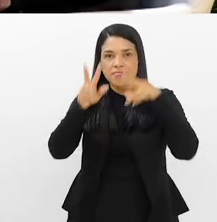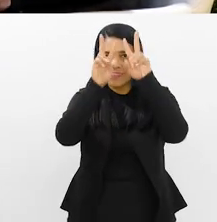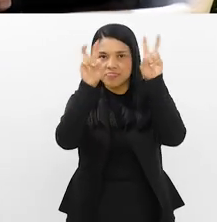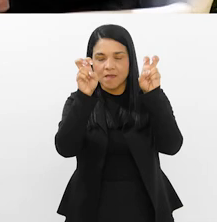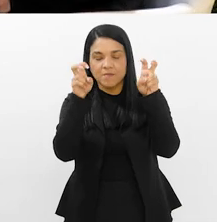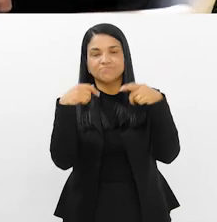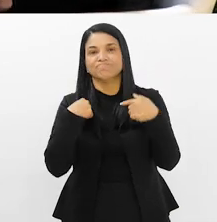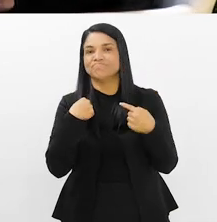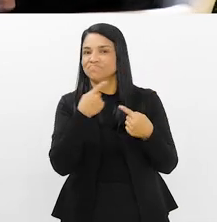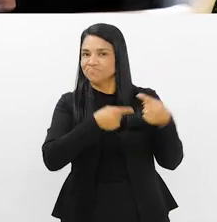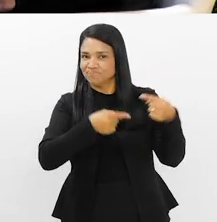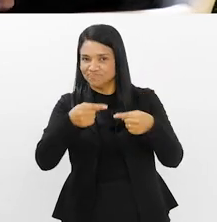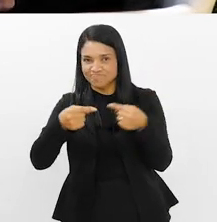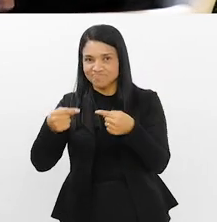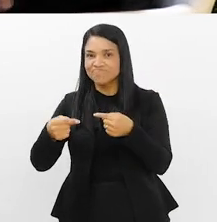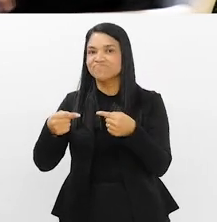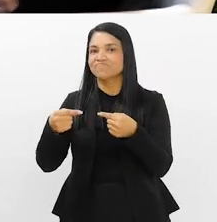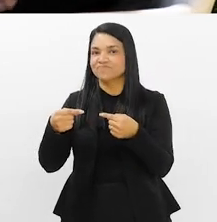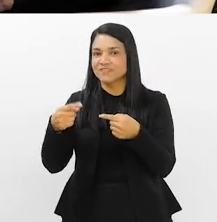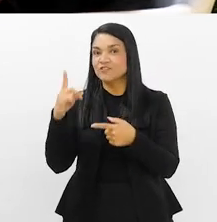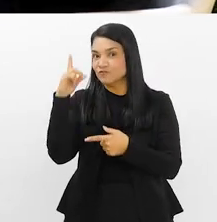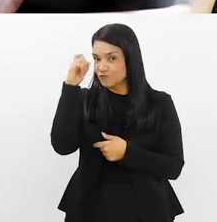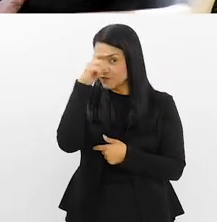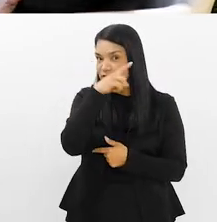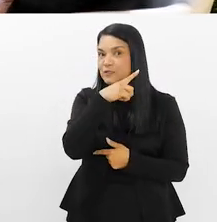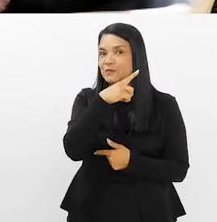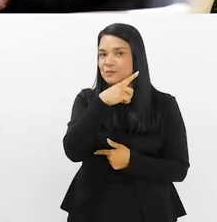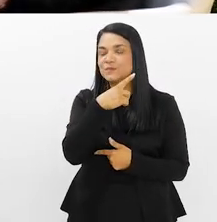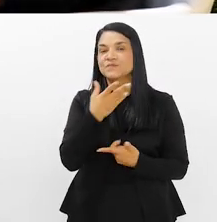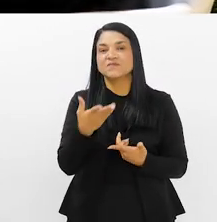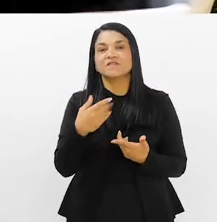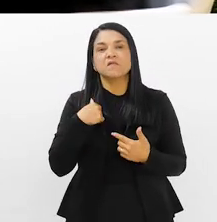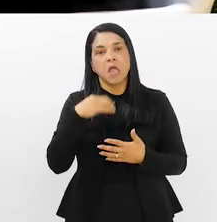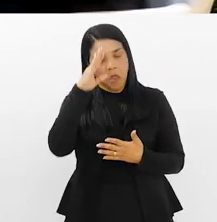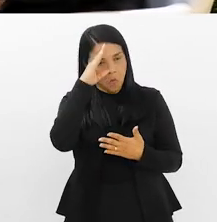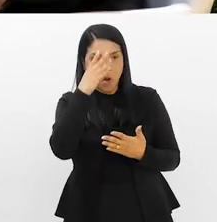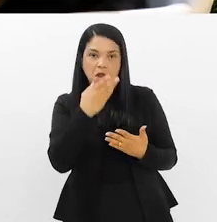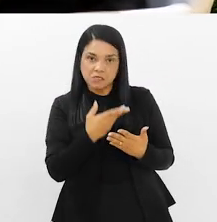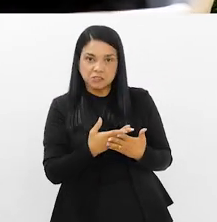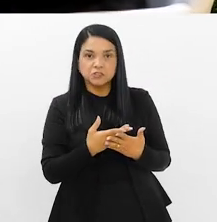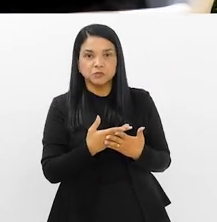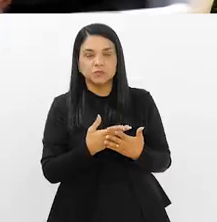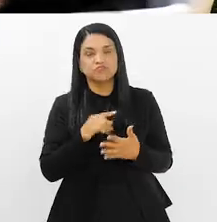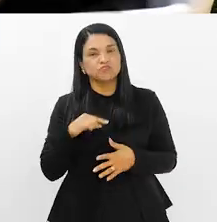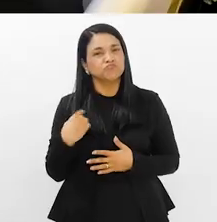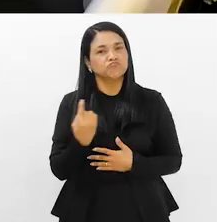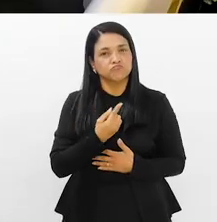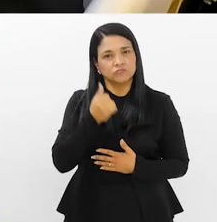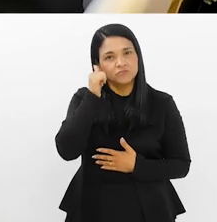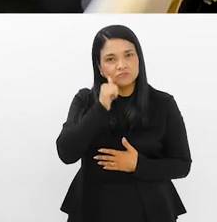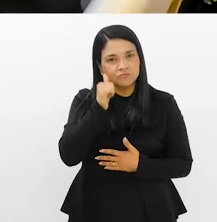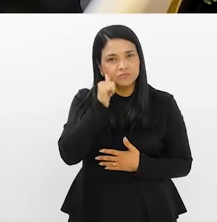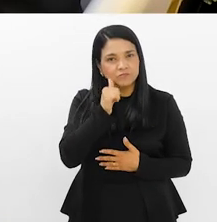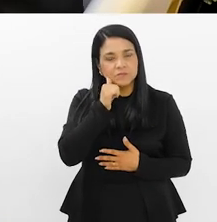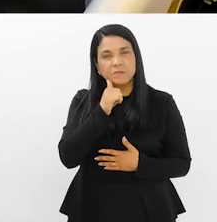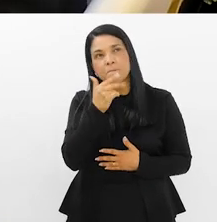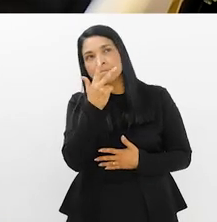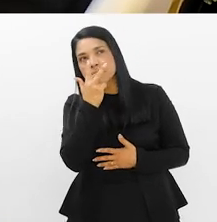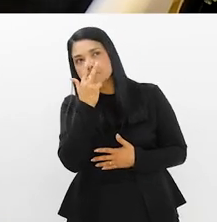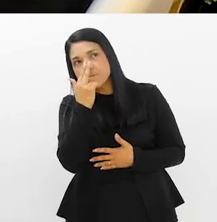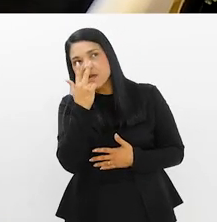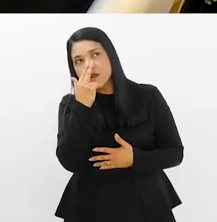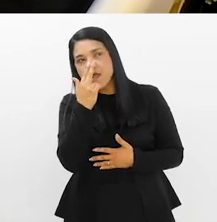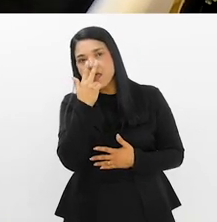tema polêmico, se é que eu posso dizer assim, porque acredito que sim, né? Nós mulheres, parece que